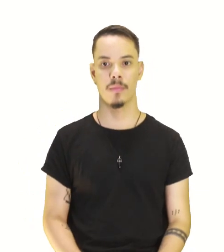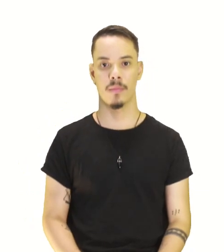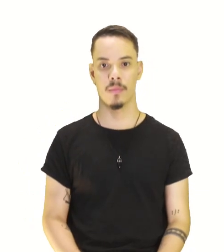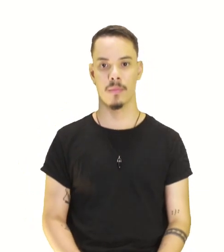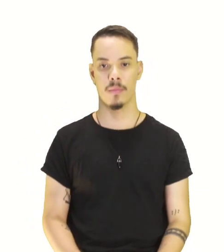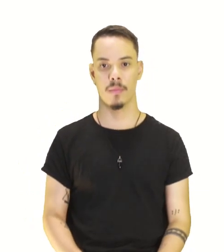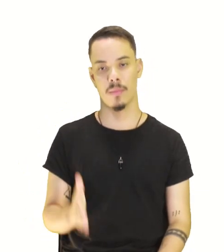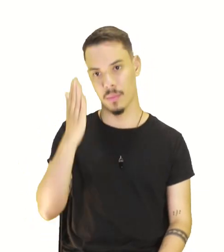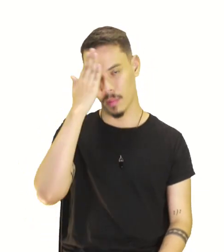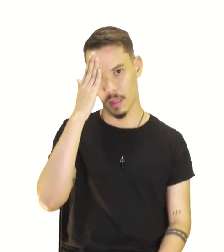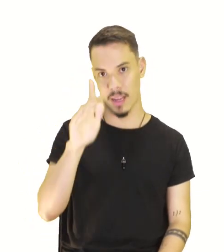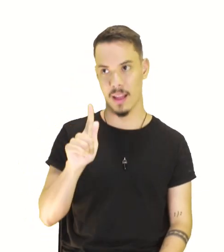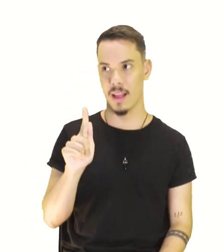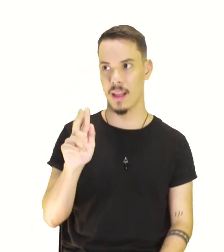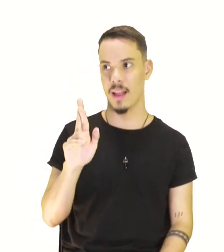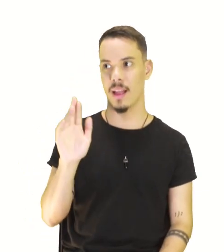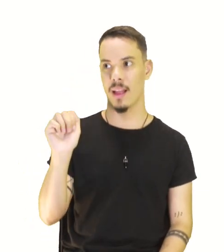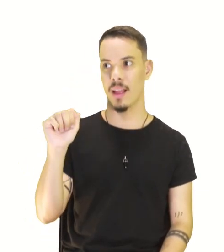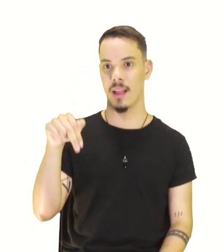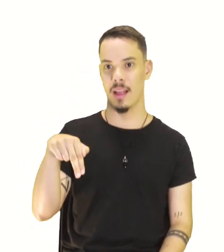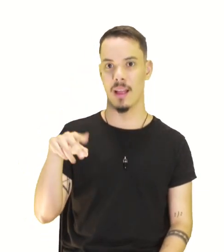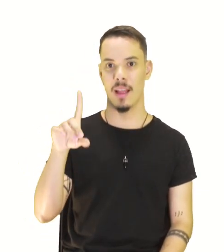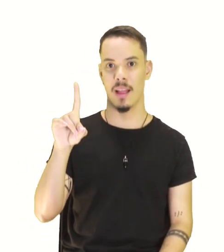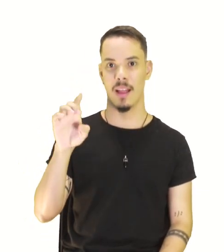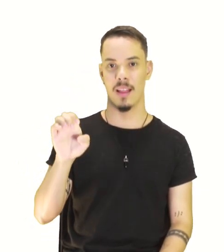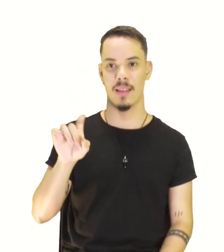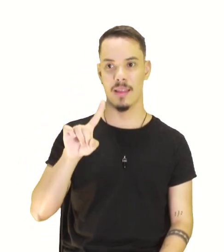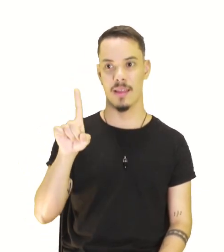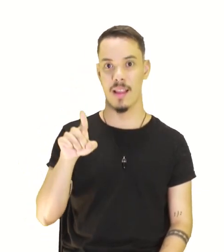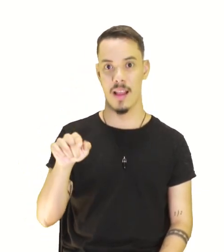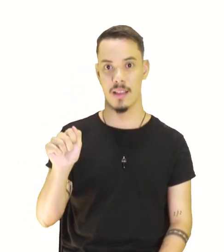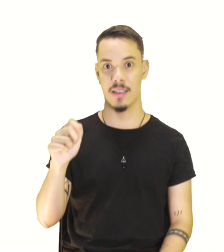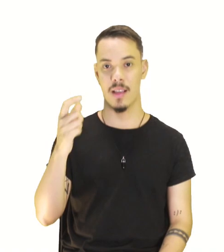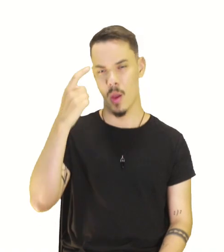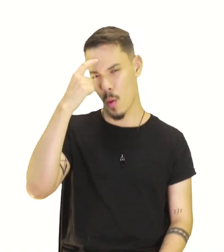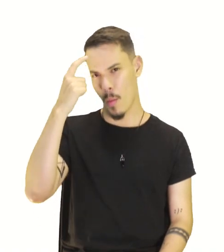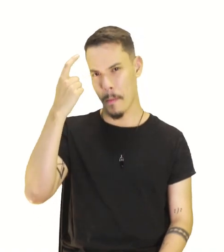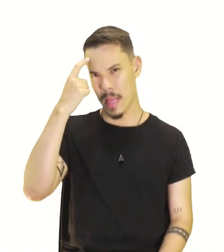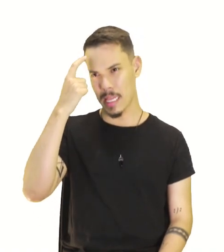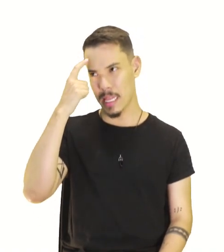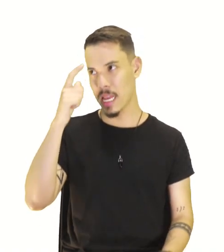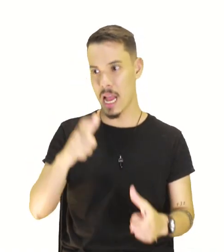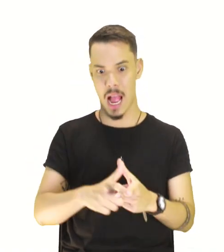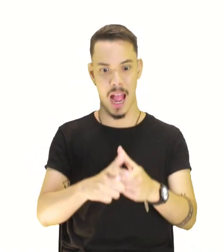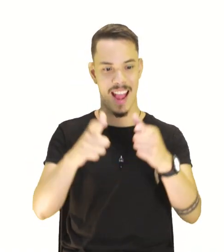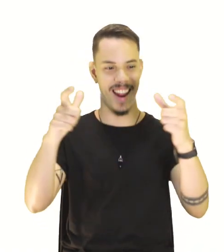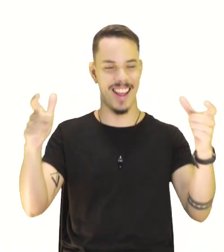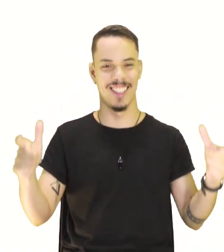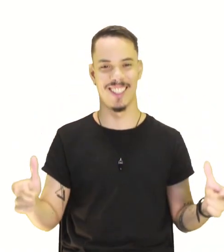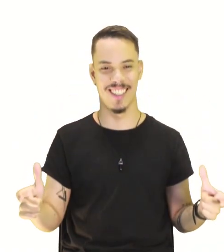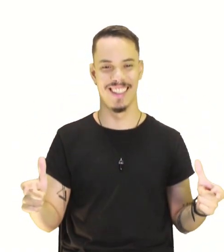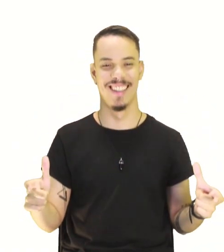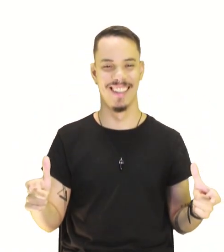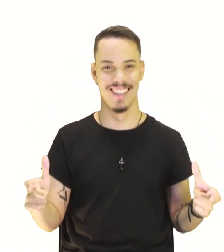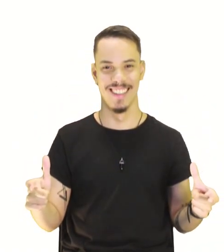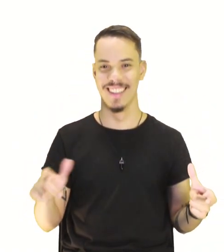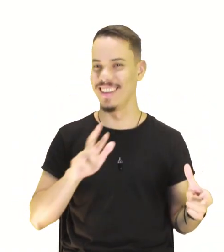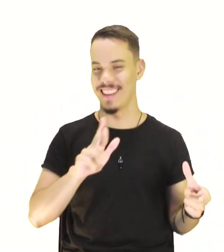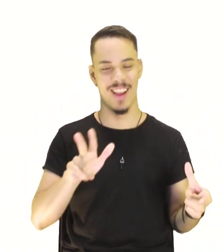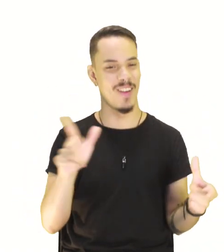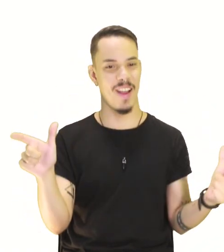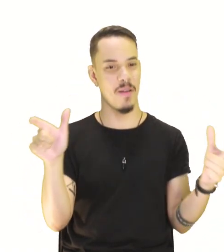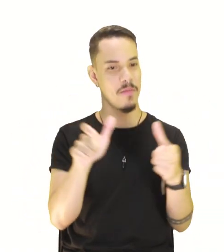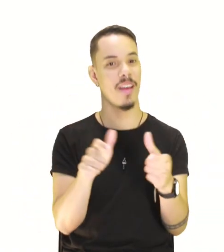uma coisa grande, o queijo grande. Pode ser uma coisa pequena também. Tem o queijo e tem o leite, né? Então temos uma relação entre